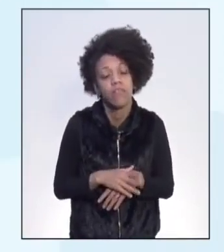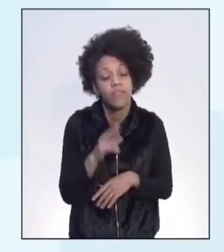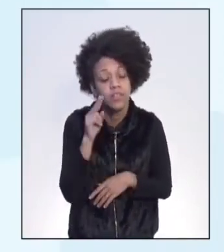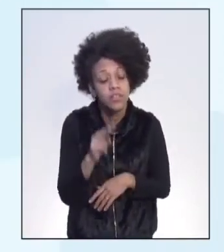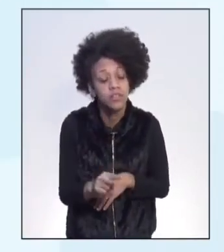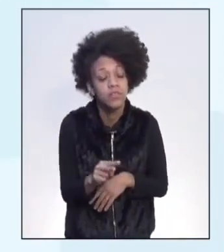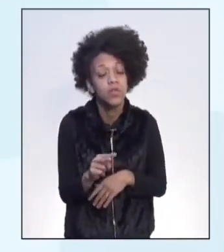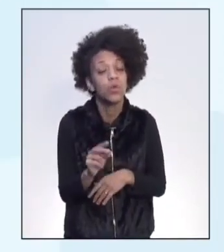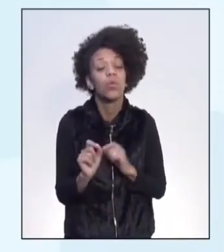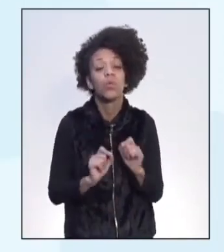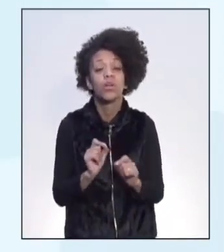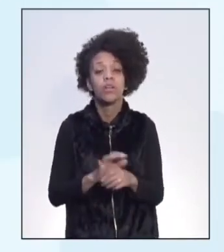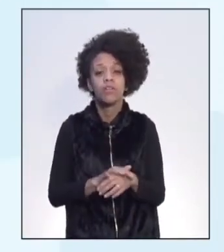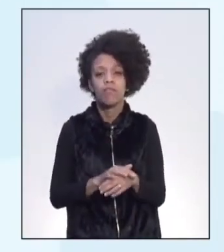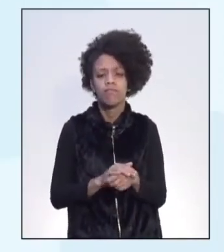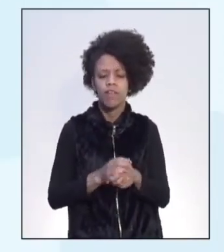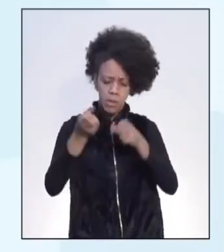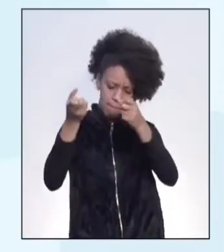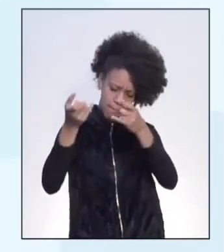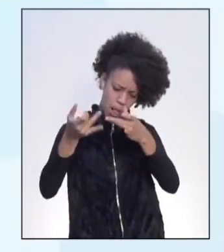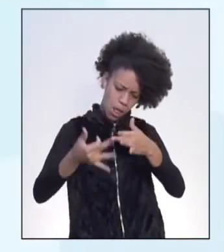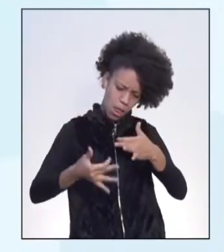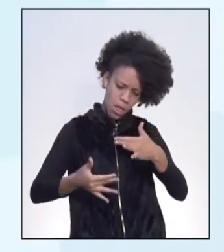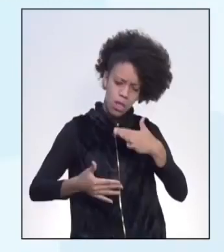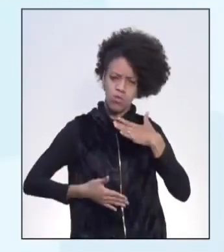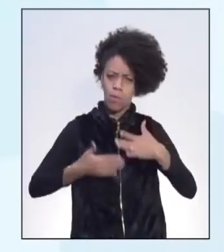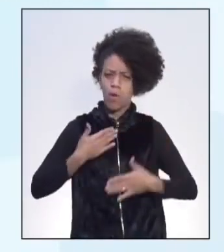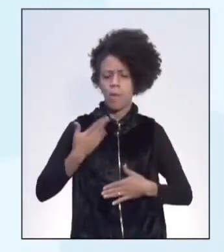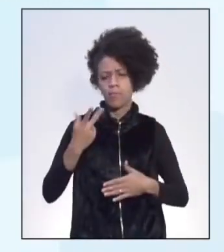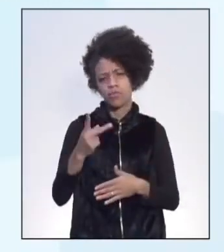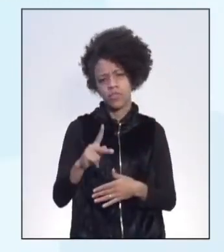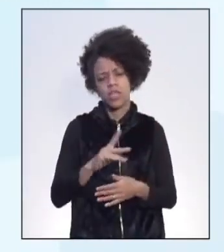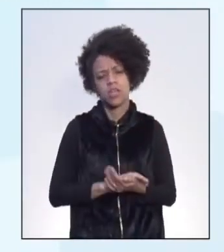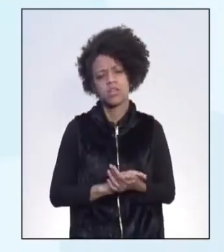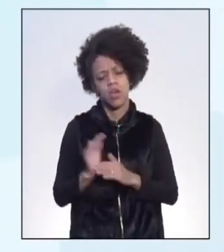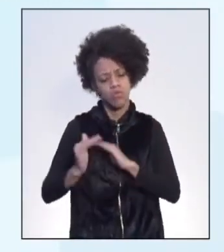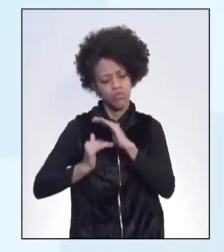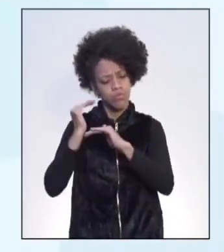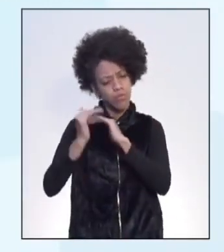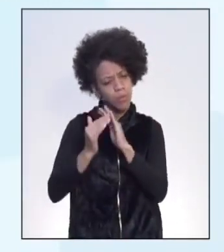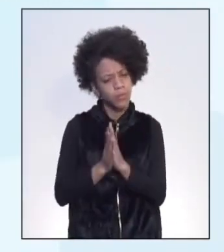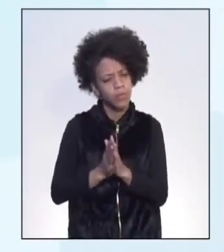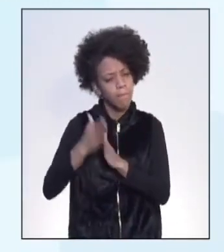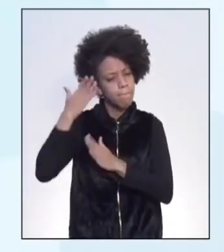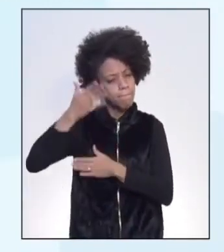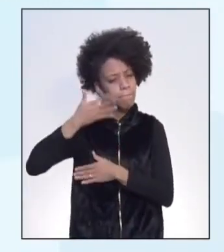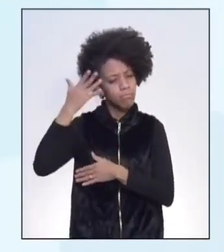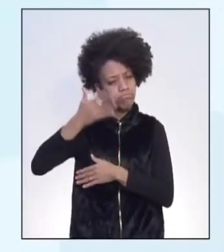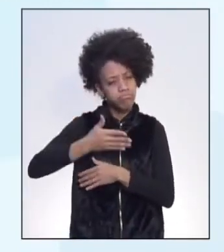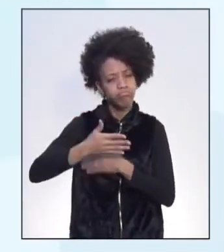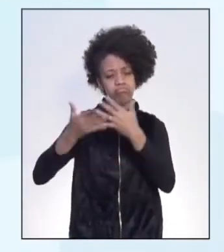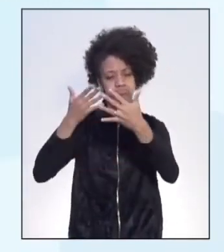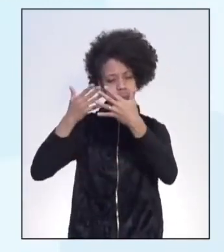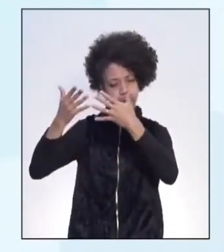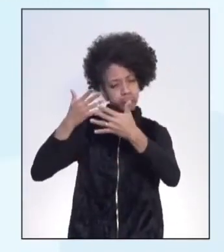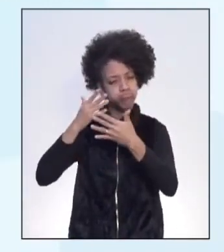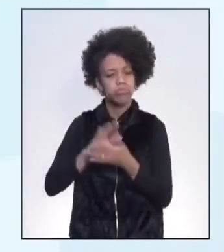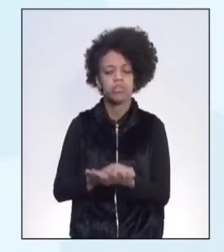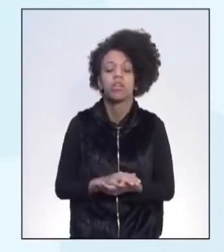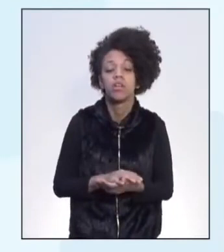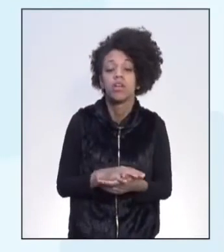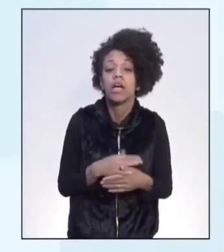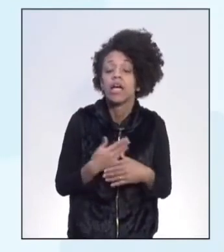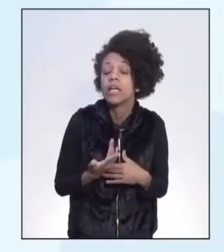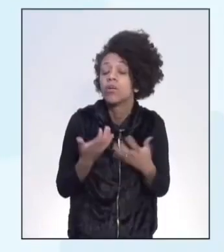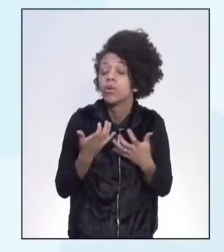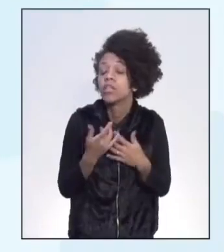falou muito sobre o corpo de vocês, sobre o desenvolvimento psíquico, etc. e tal. E aí eu